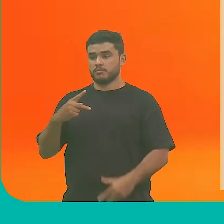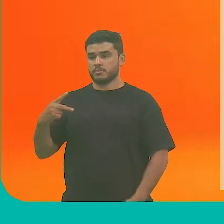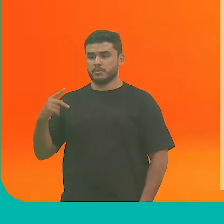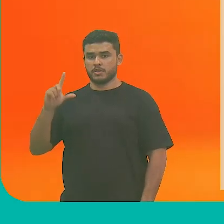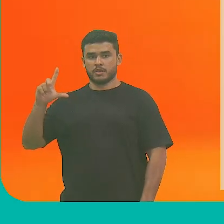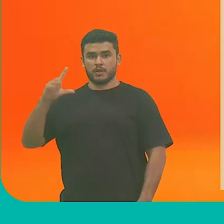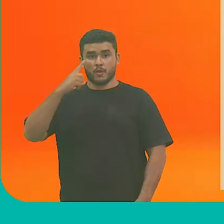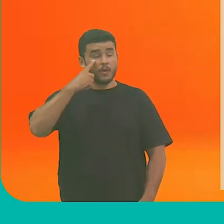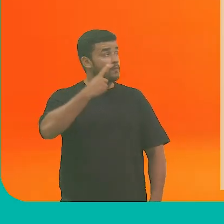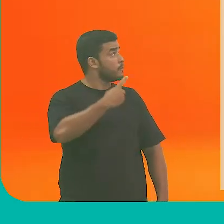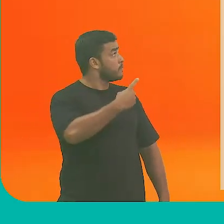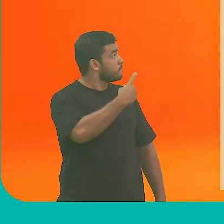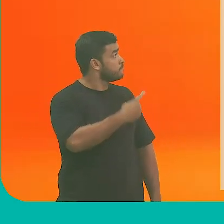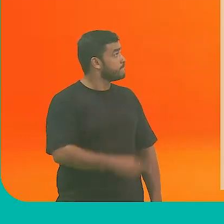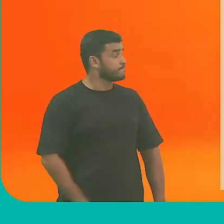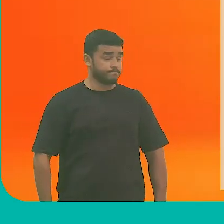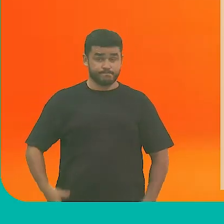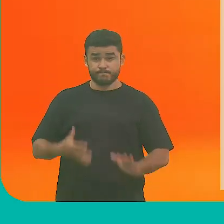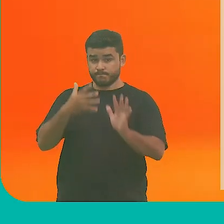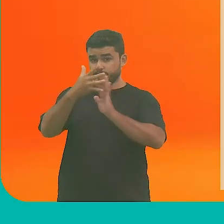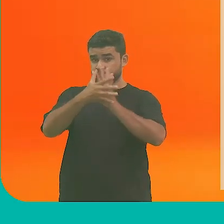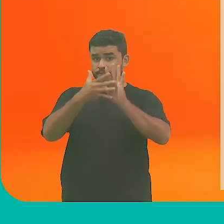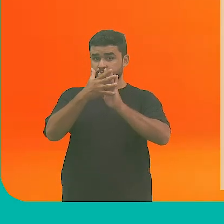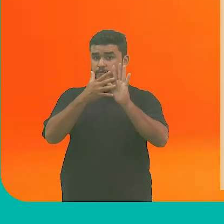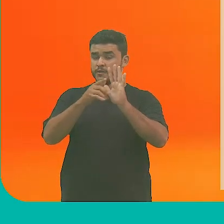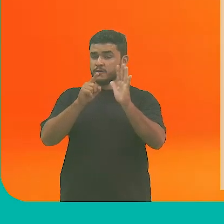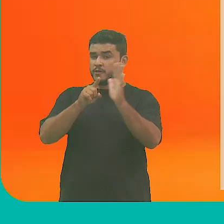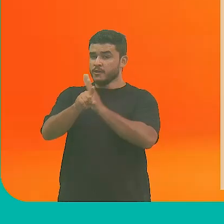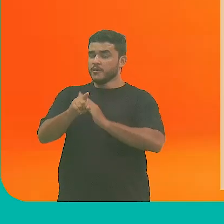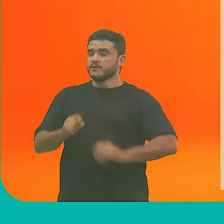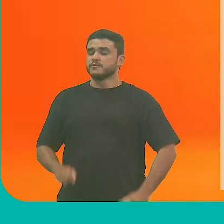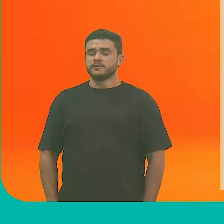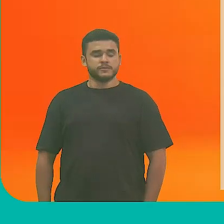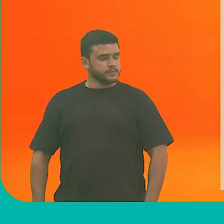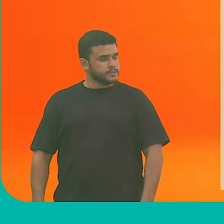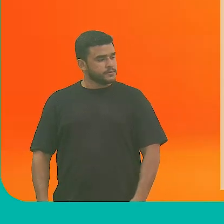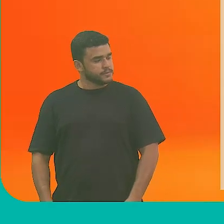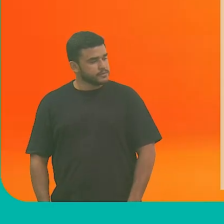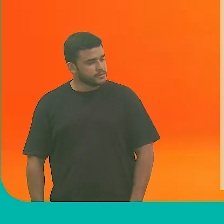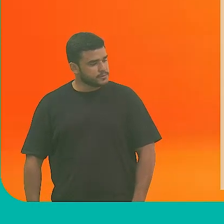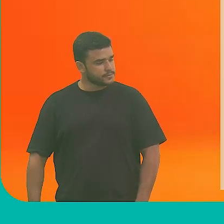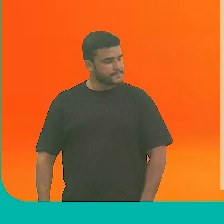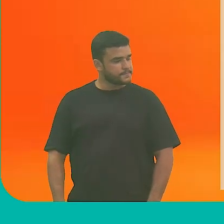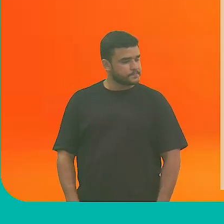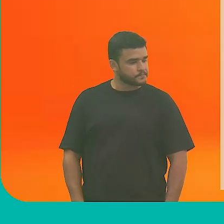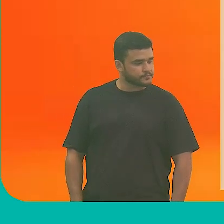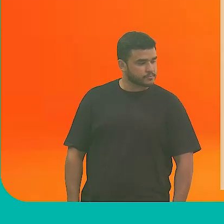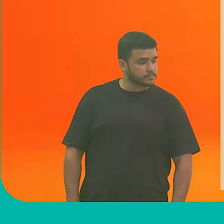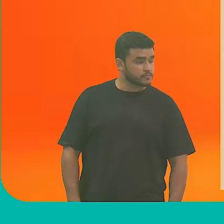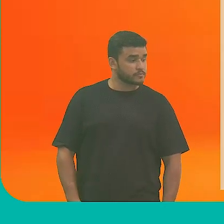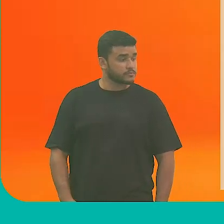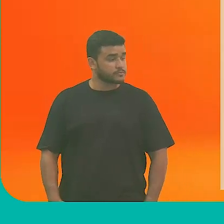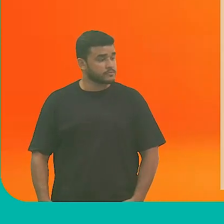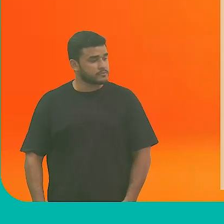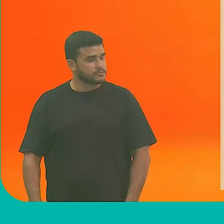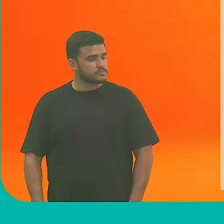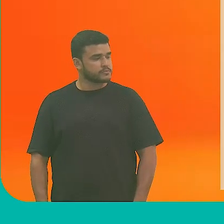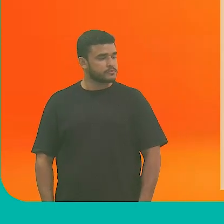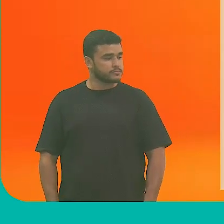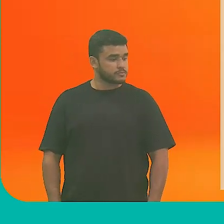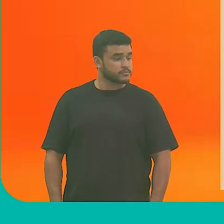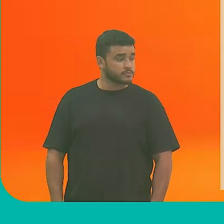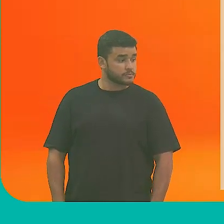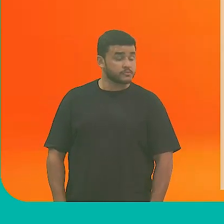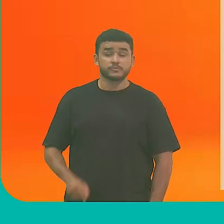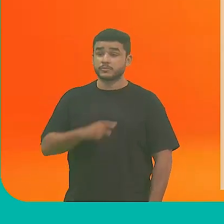né? Então ele diz assim, ó: veja o gasto médio de calorias por hora